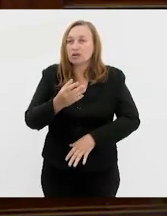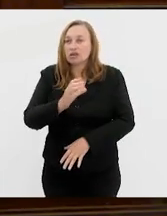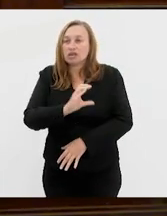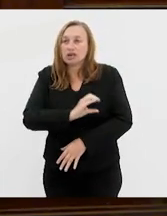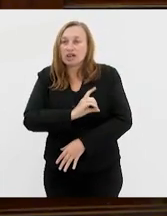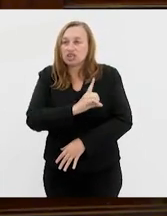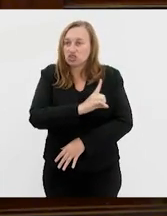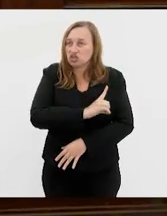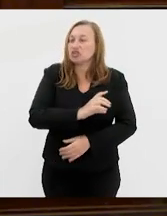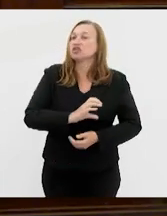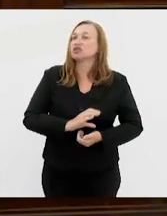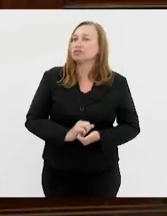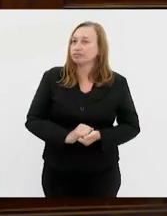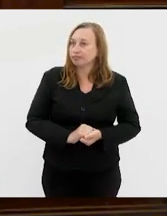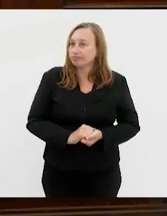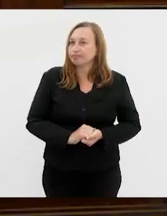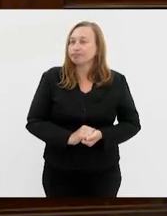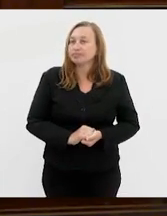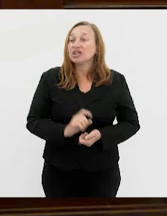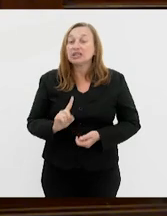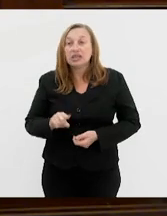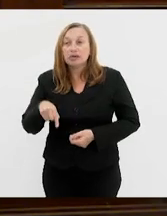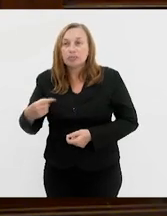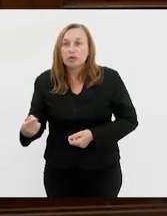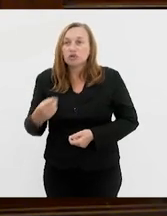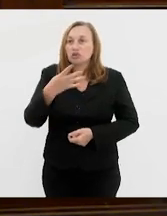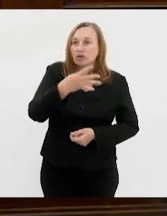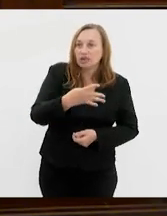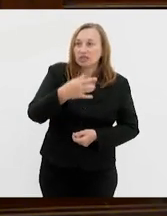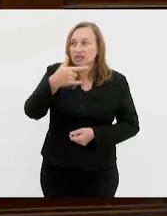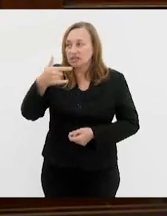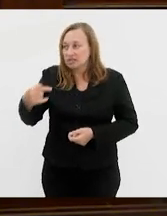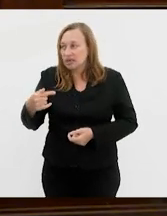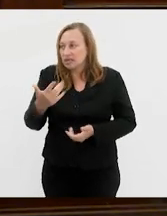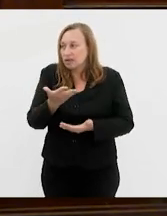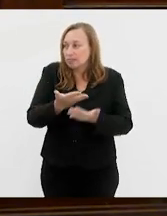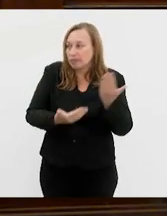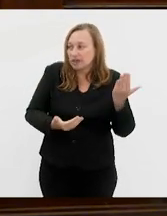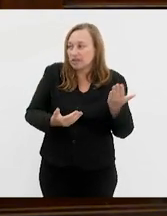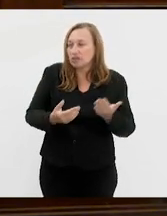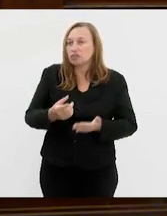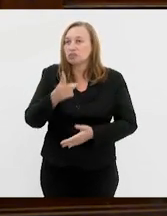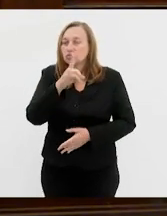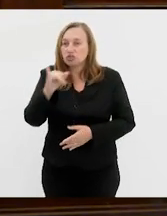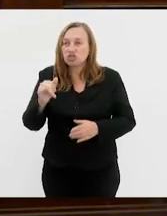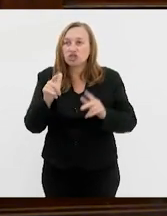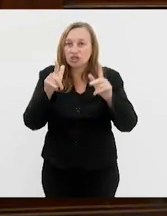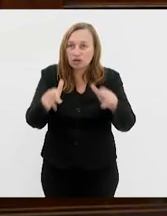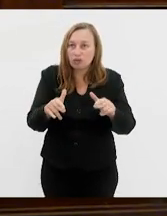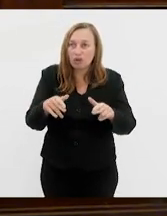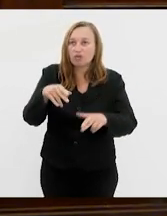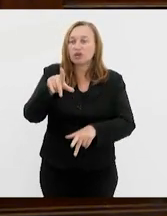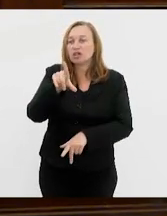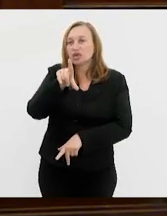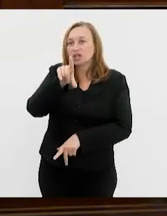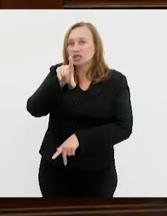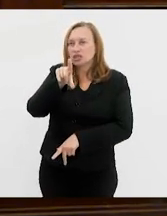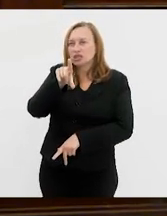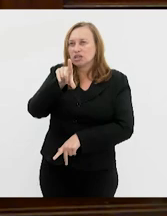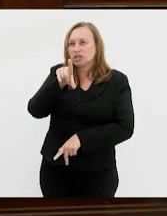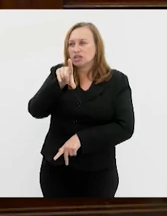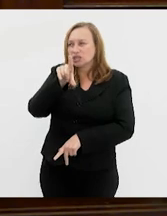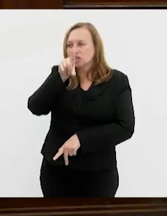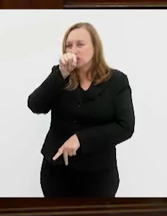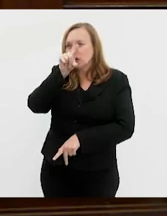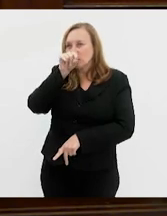Iguaçu. Depois, em 1947, perdeu no mesmo dia Nilópolis e São João. E depois, na década